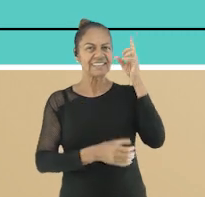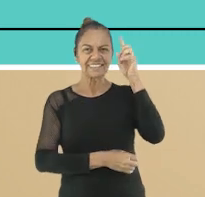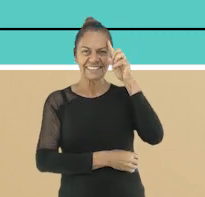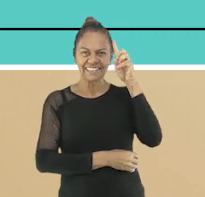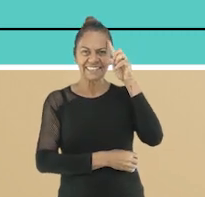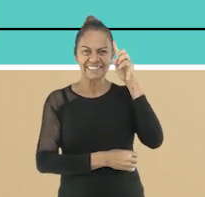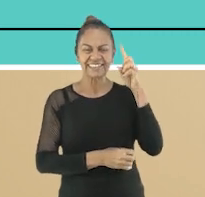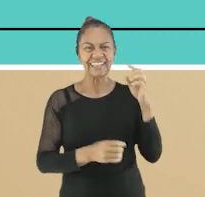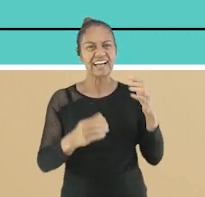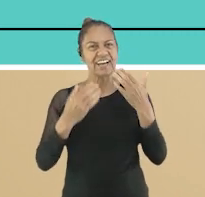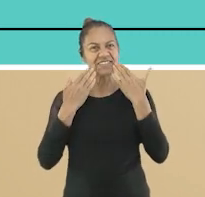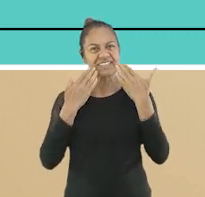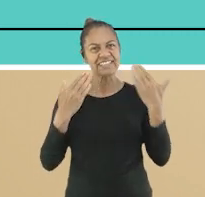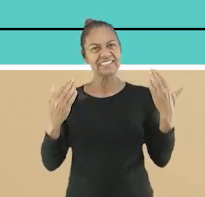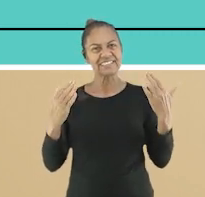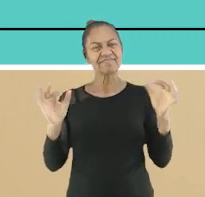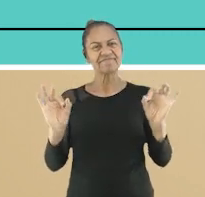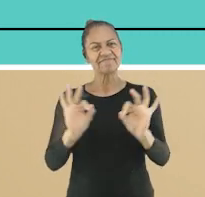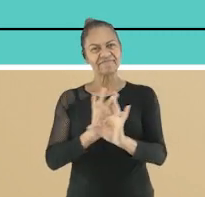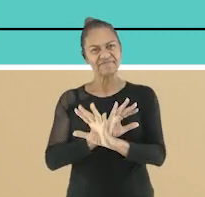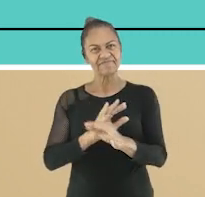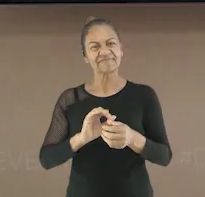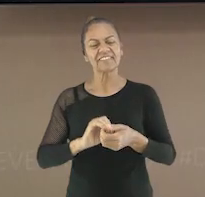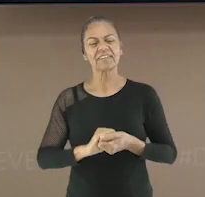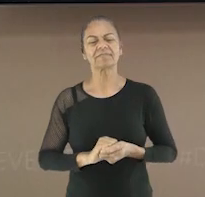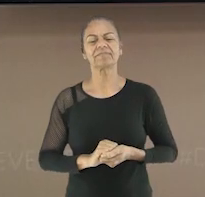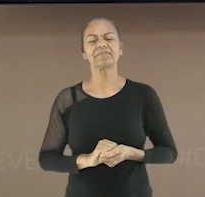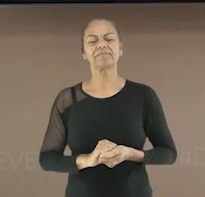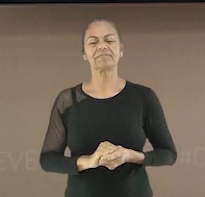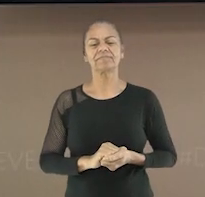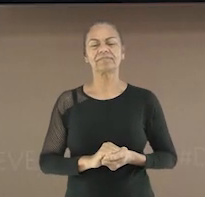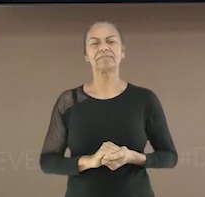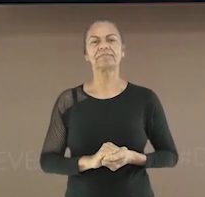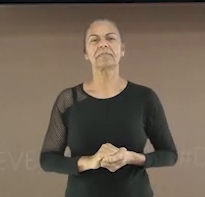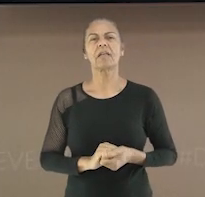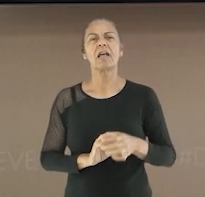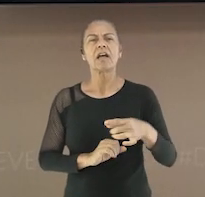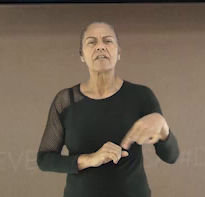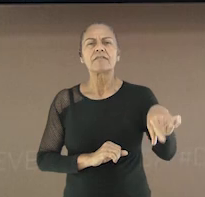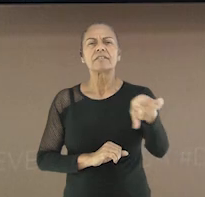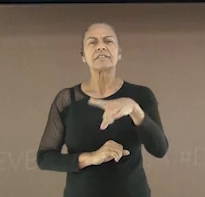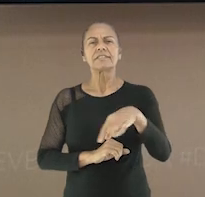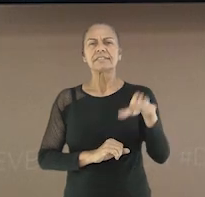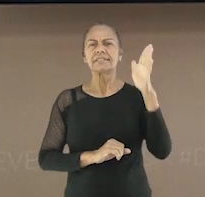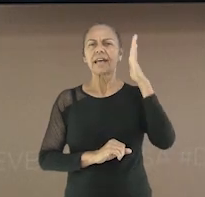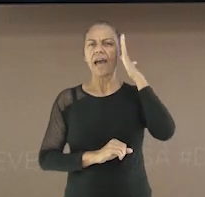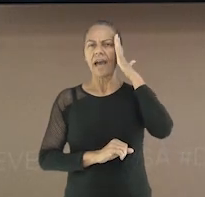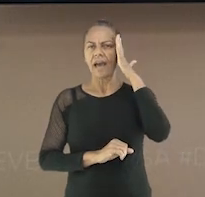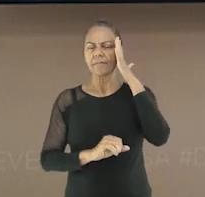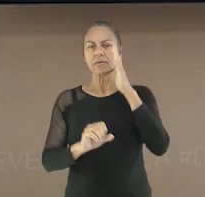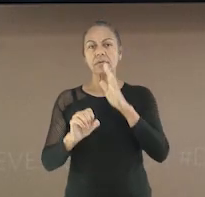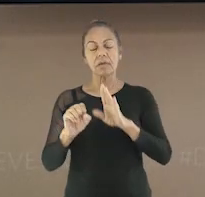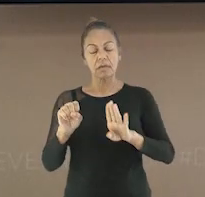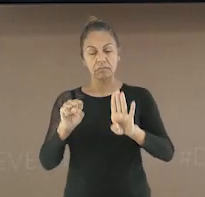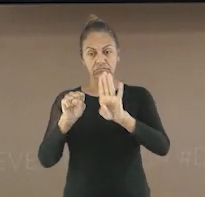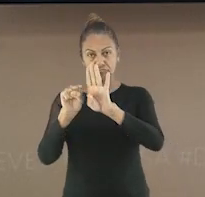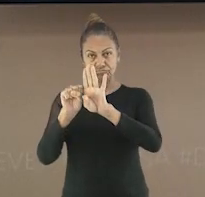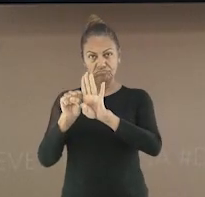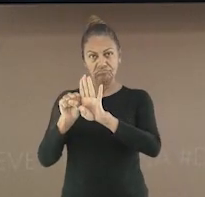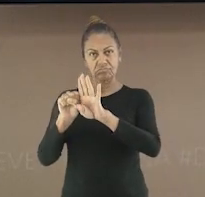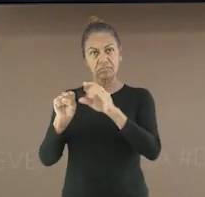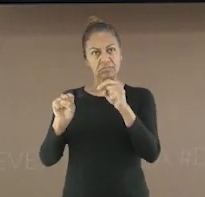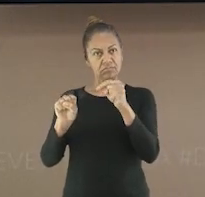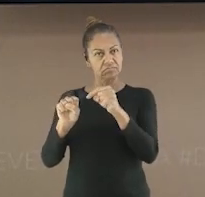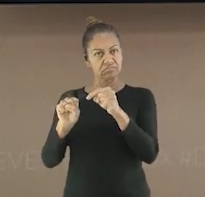Apresentações feitas, agora vamos para a nossa aula. Você sabe o que é um substantivo? Talvez você ainda